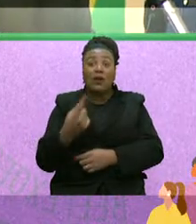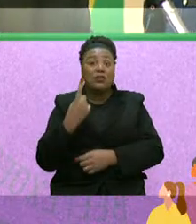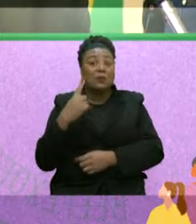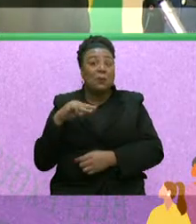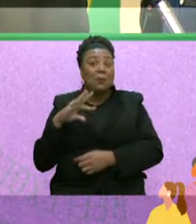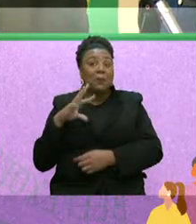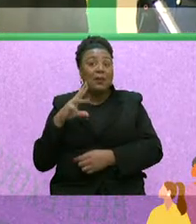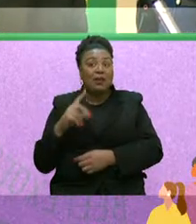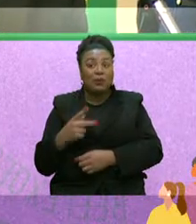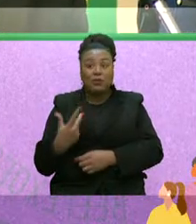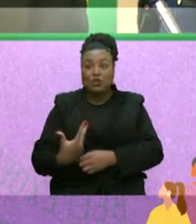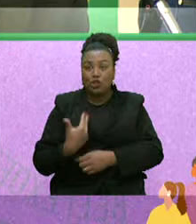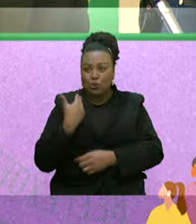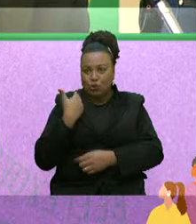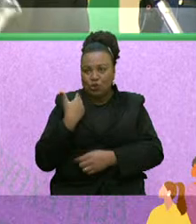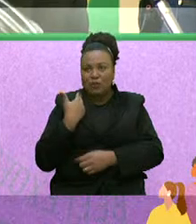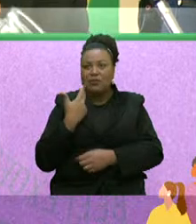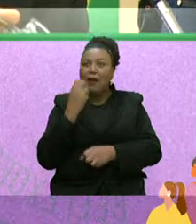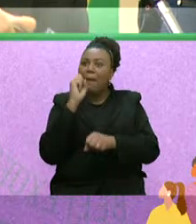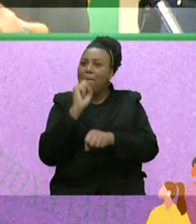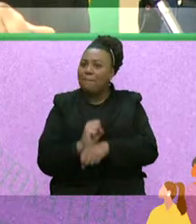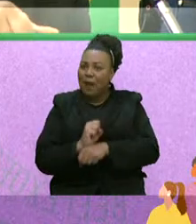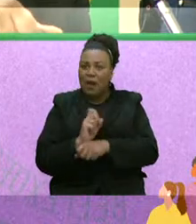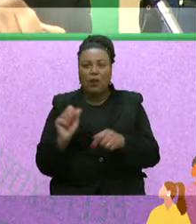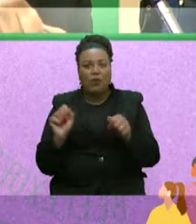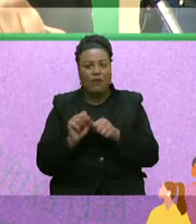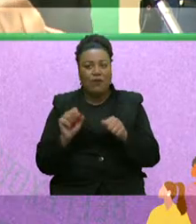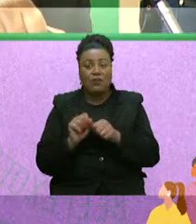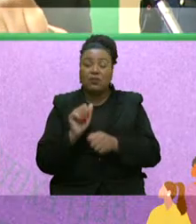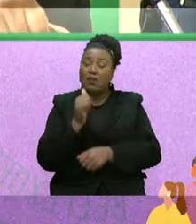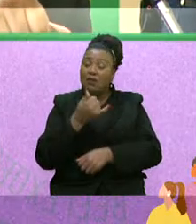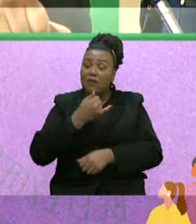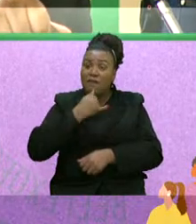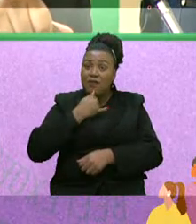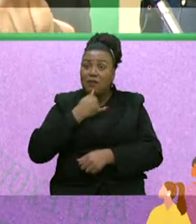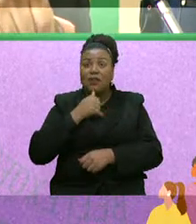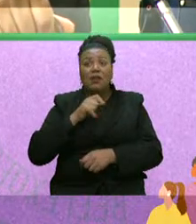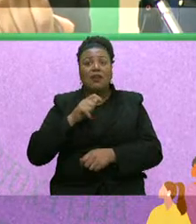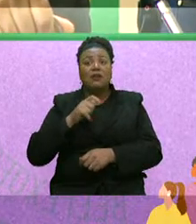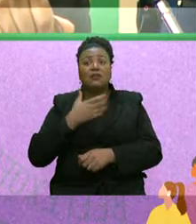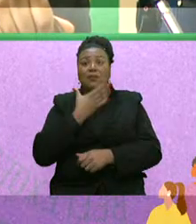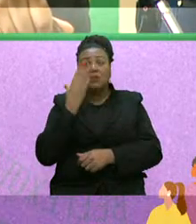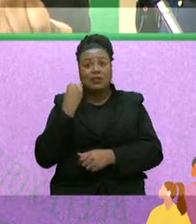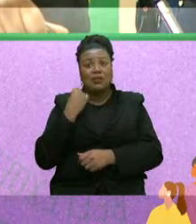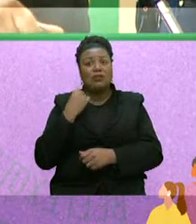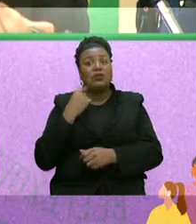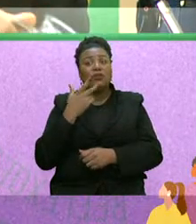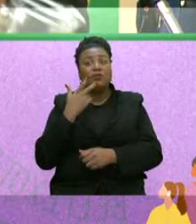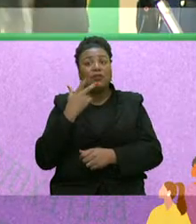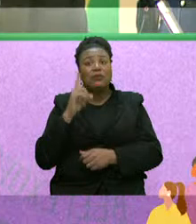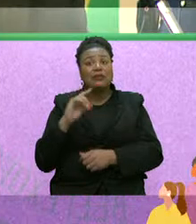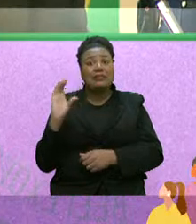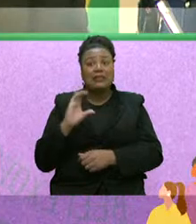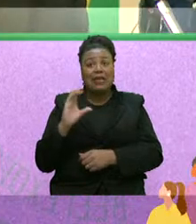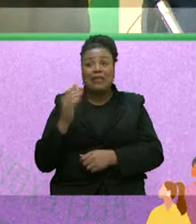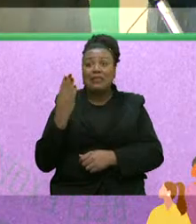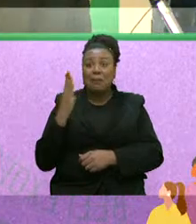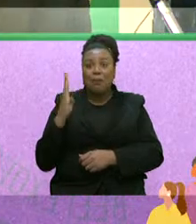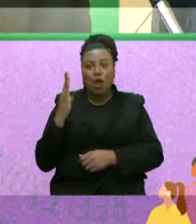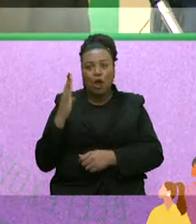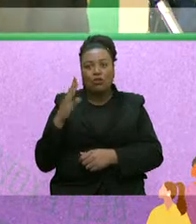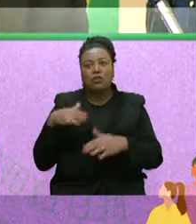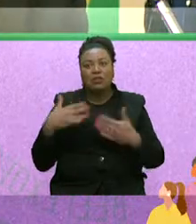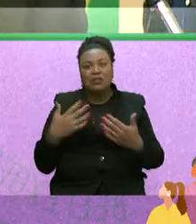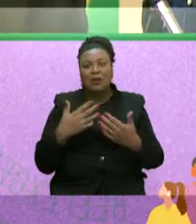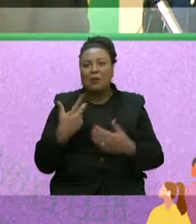cirurgias eletivas deixaram de ser feitas, e, infelizmente, pessoas não esqueçam, nós estamos tratando de uma ciência biológica.